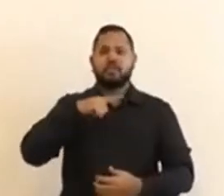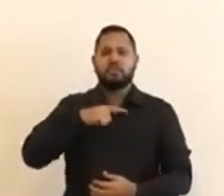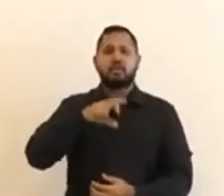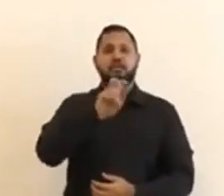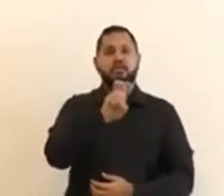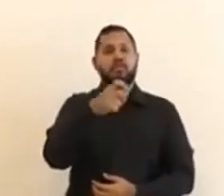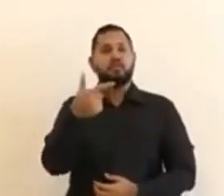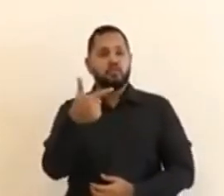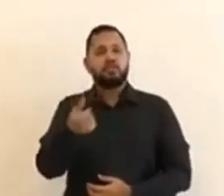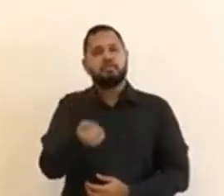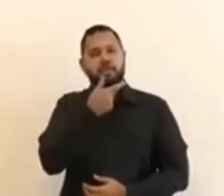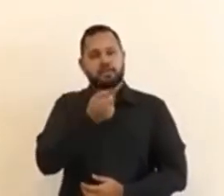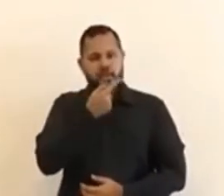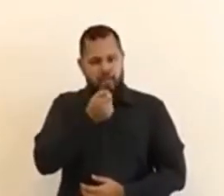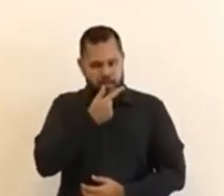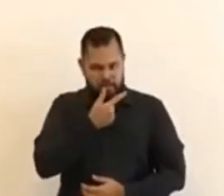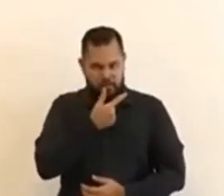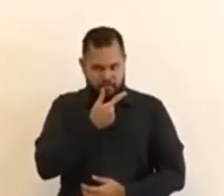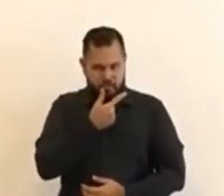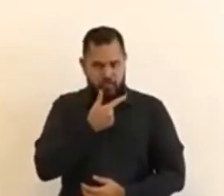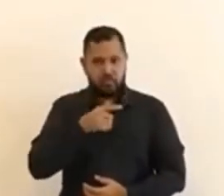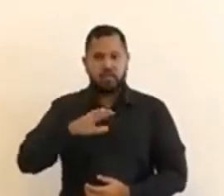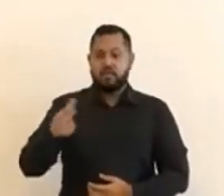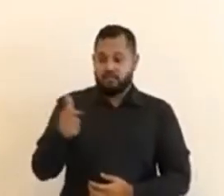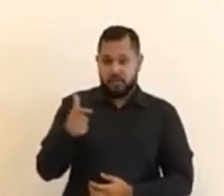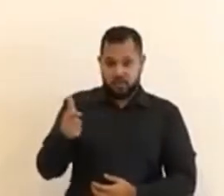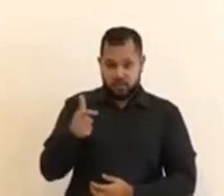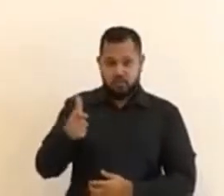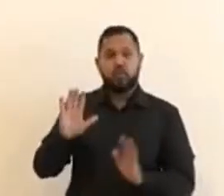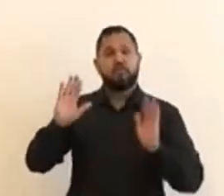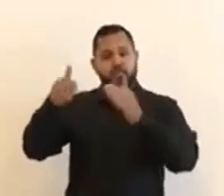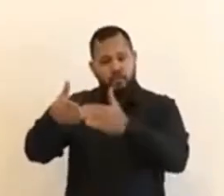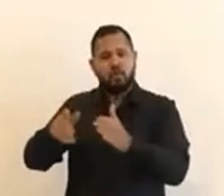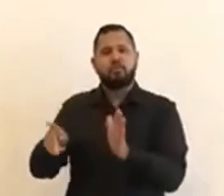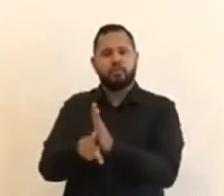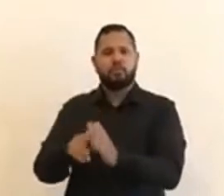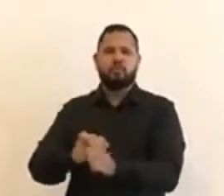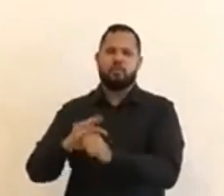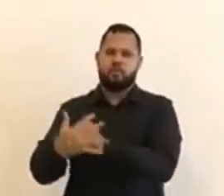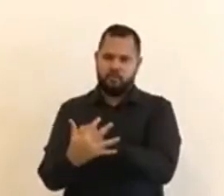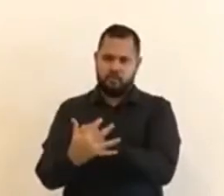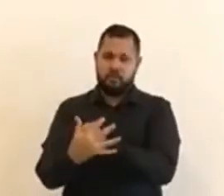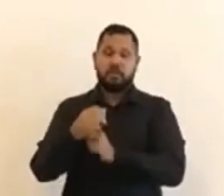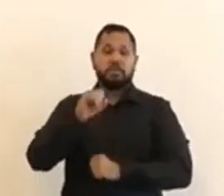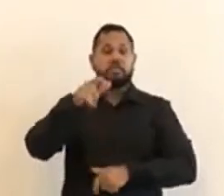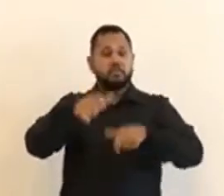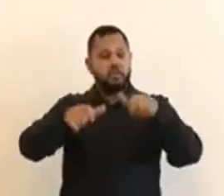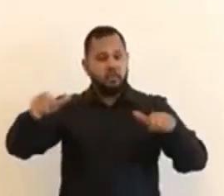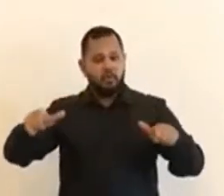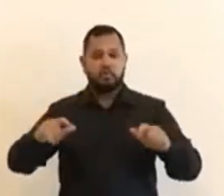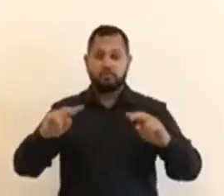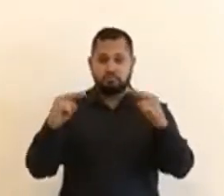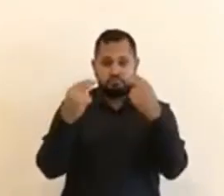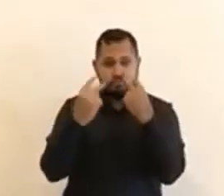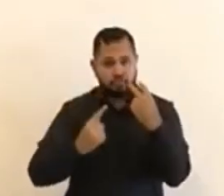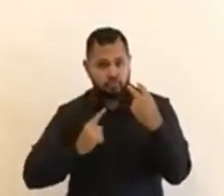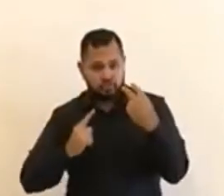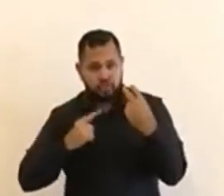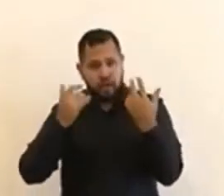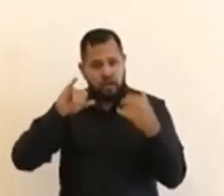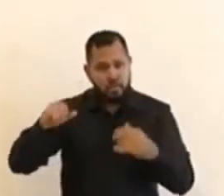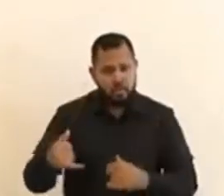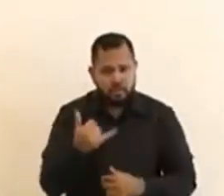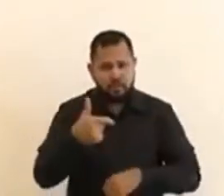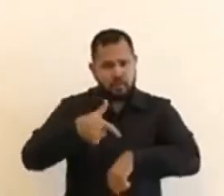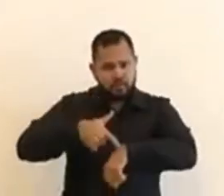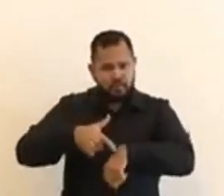52 medicamentos. Desses 52, 22 voltadas para o Covid. Se a população que nos assiste quer